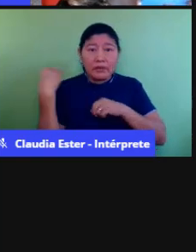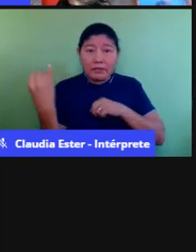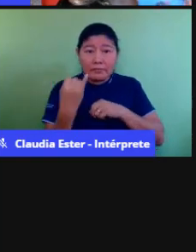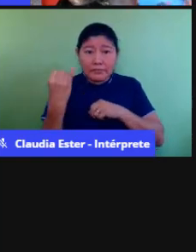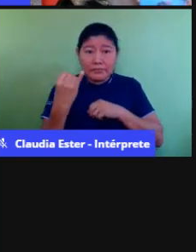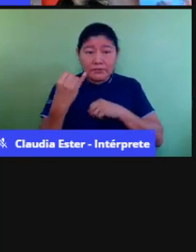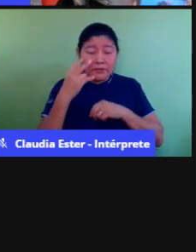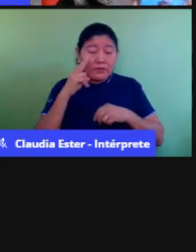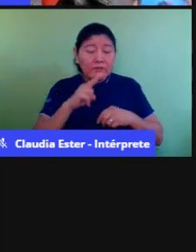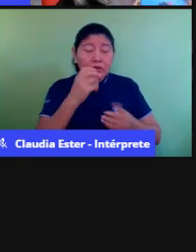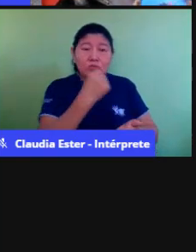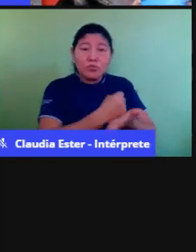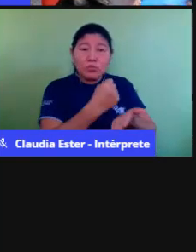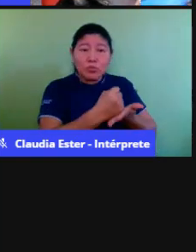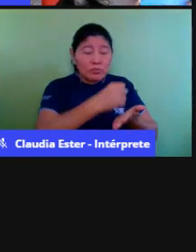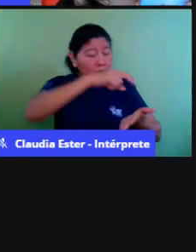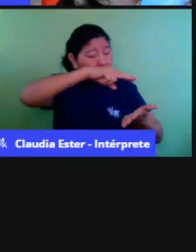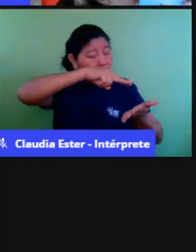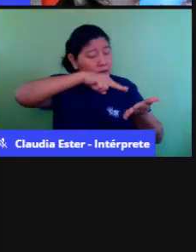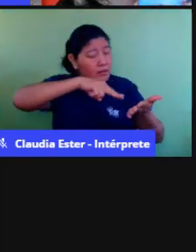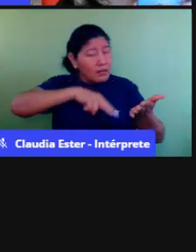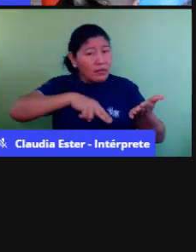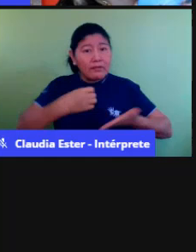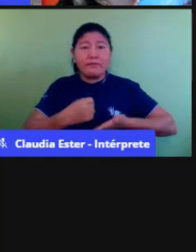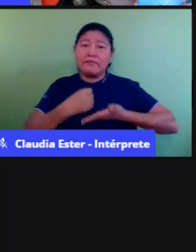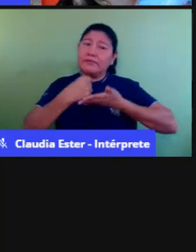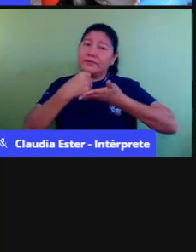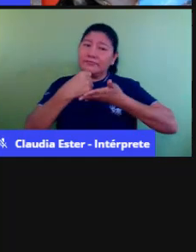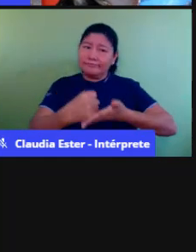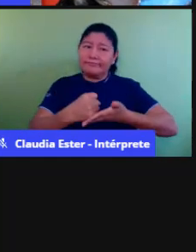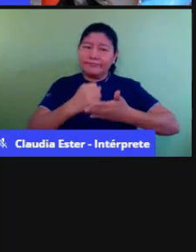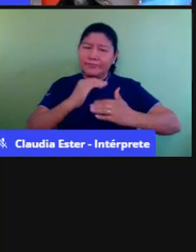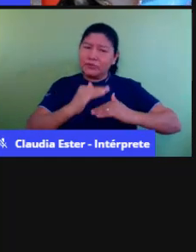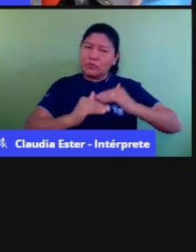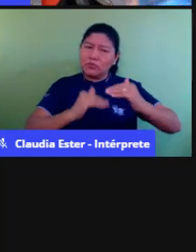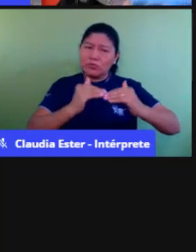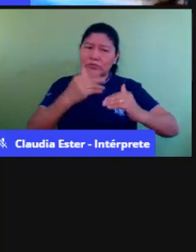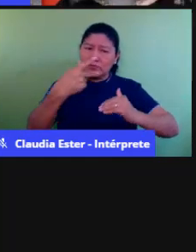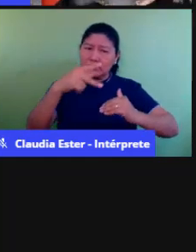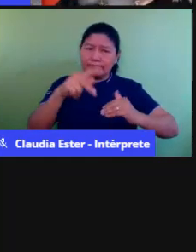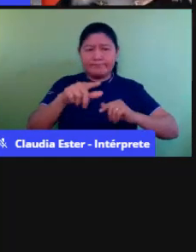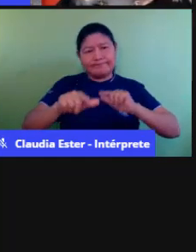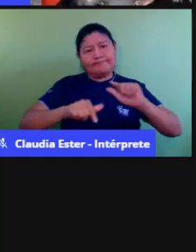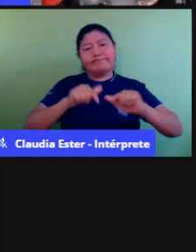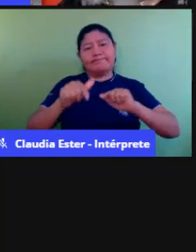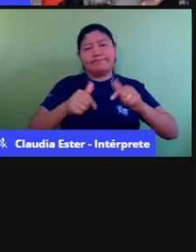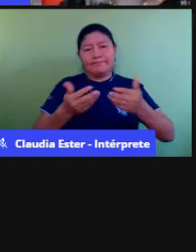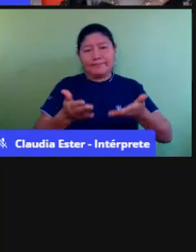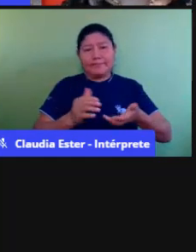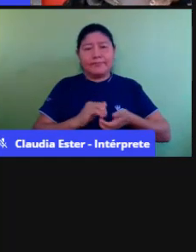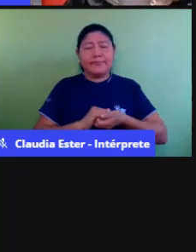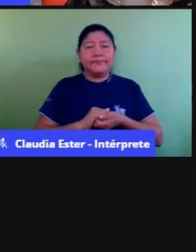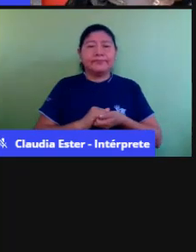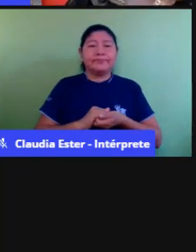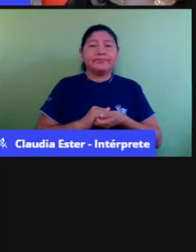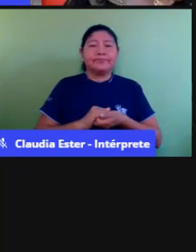documento. Esse documento ajuda na elaboração do seu planejamento. Pode passar.